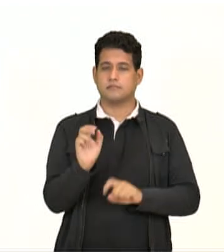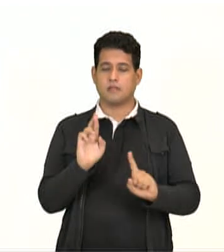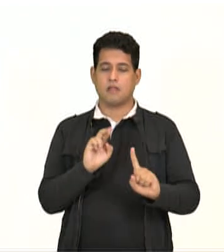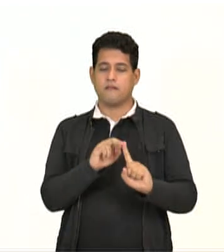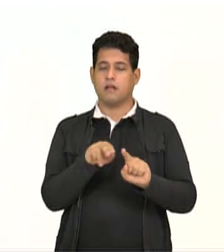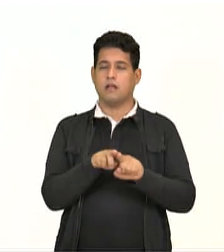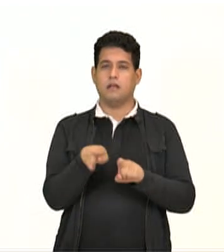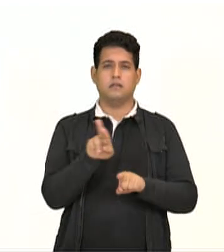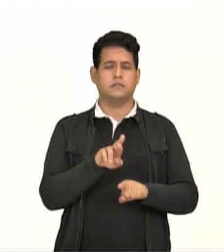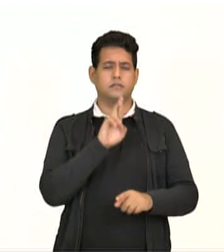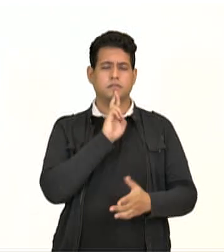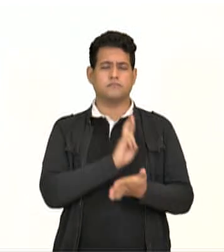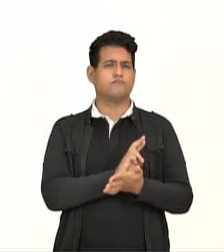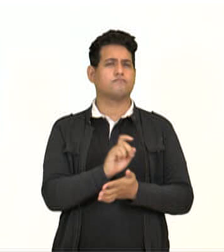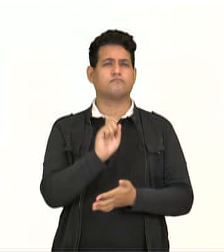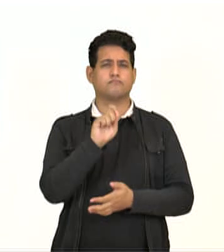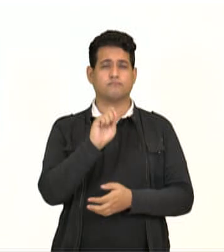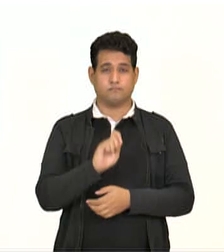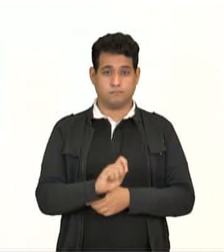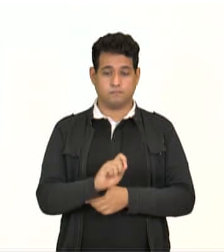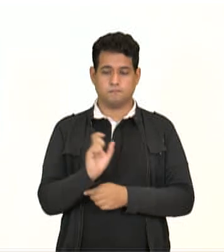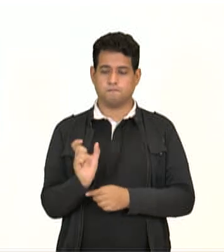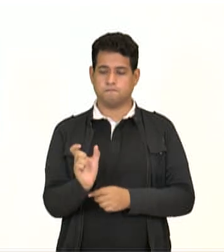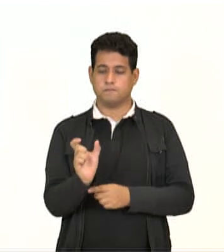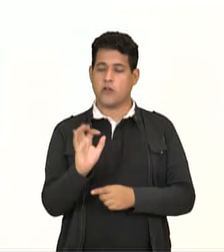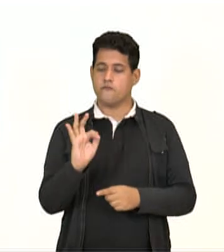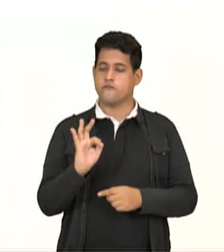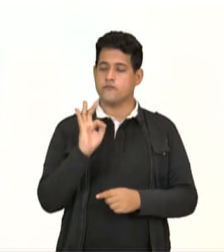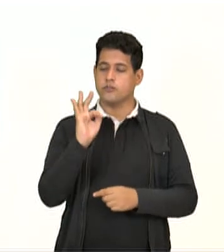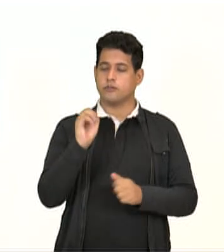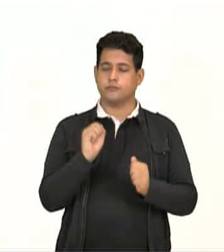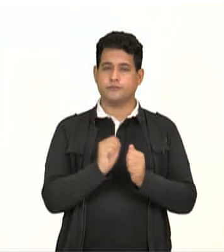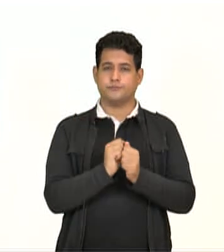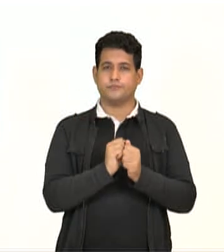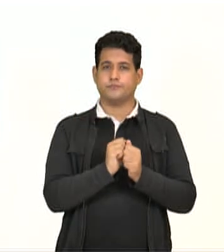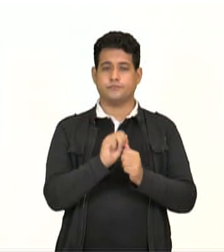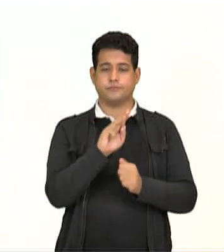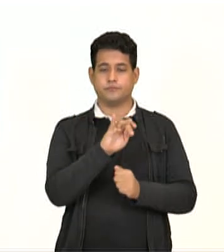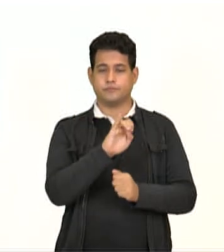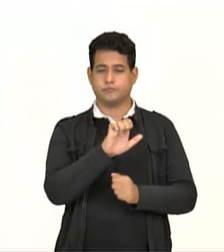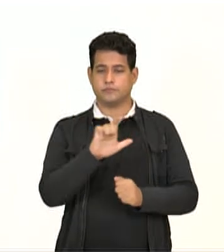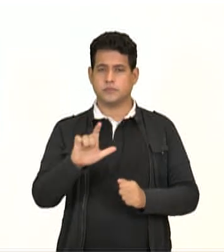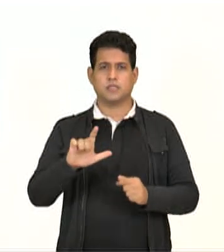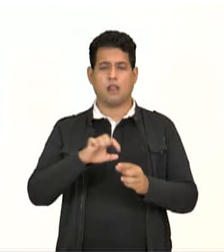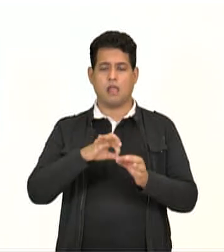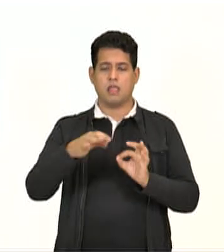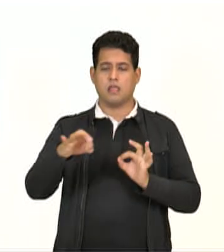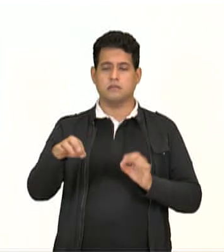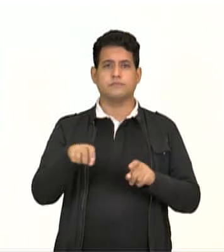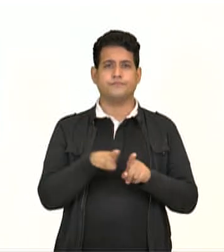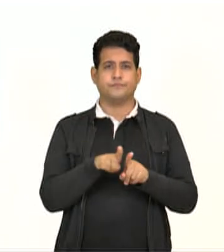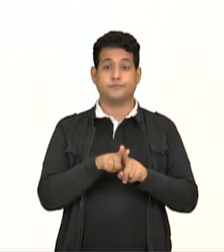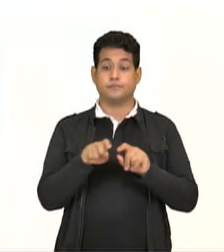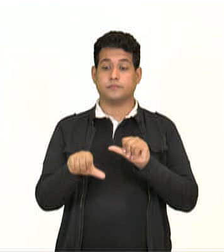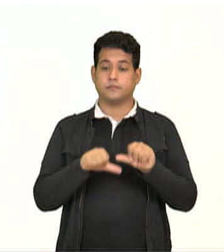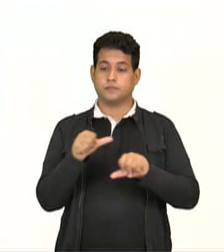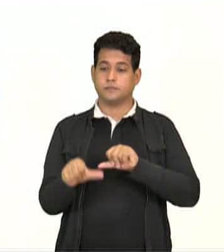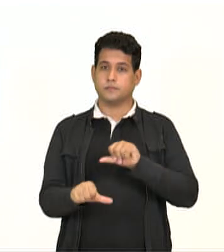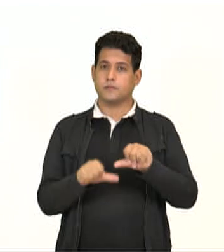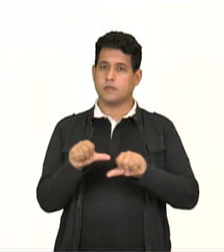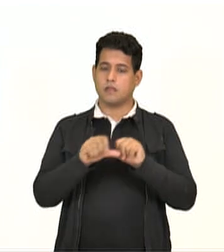ele, você vai responder. Estas sentenças de futuro com will estão em forma estendida, passe-as para a